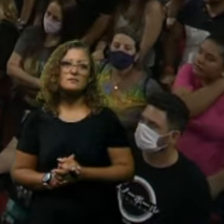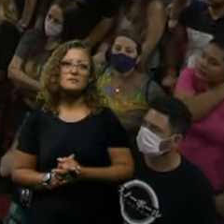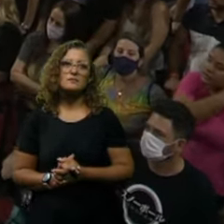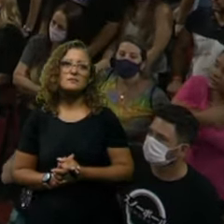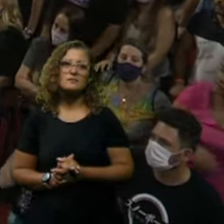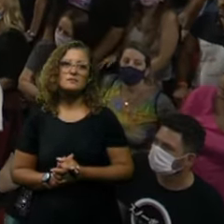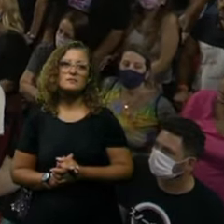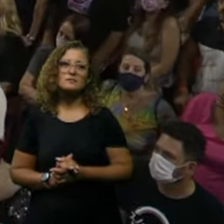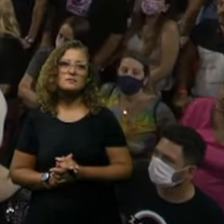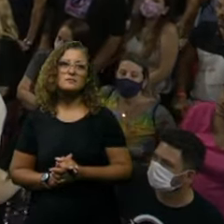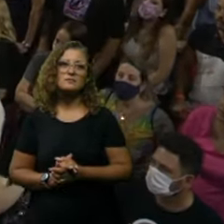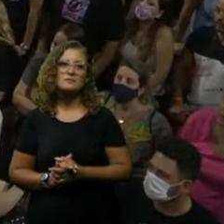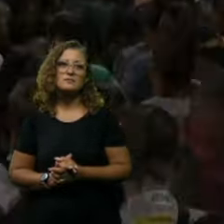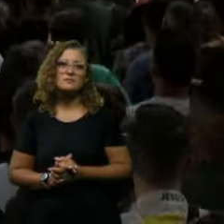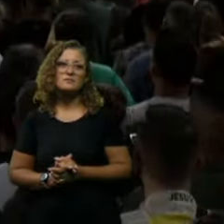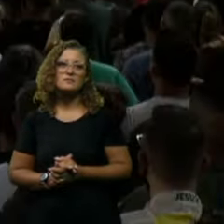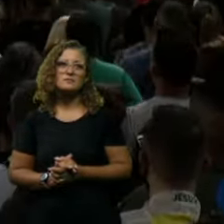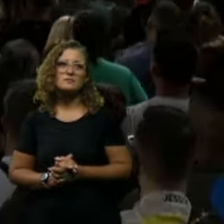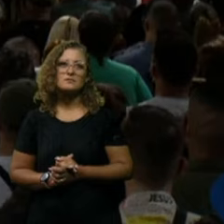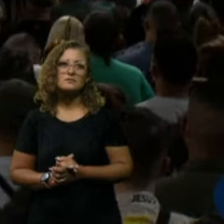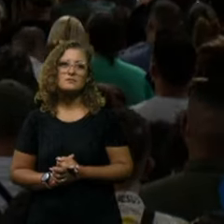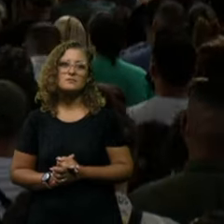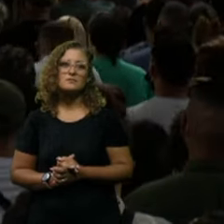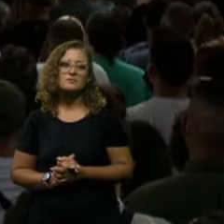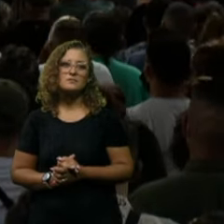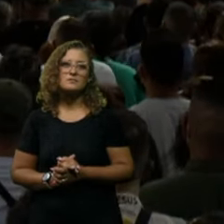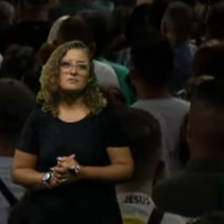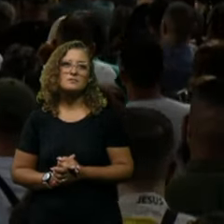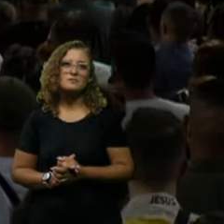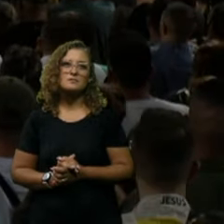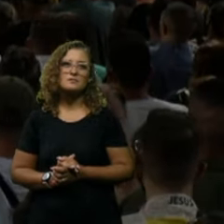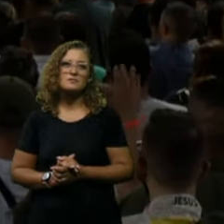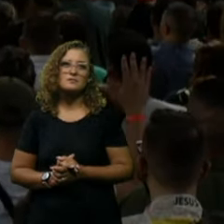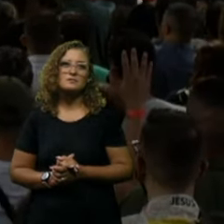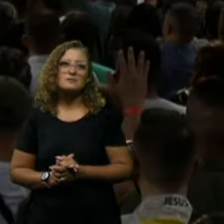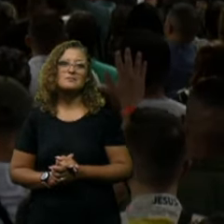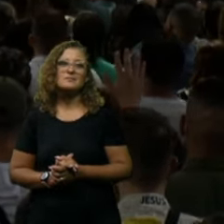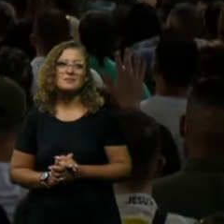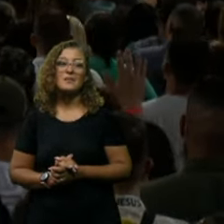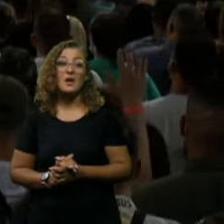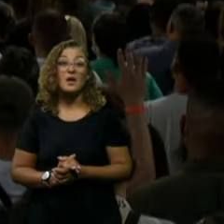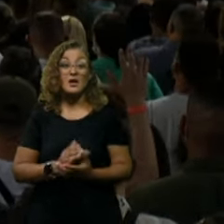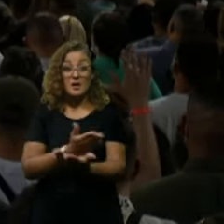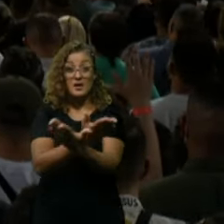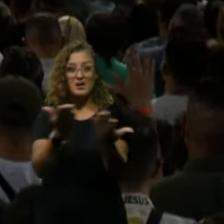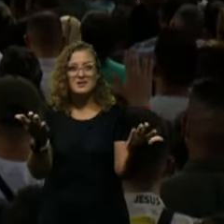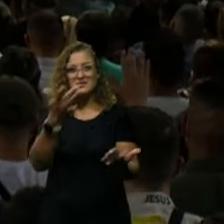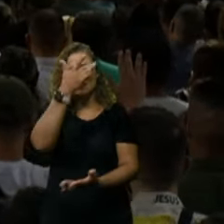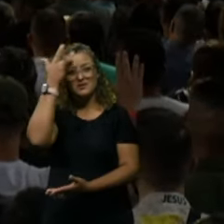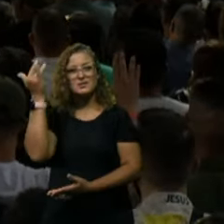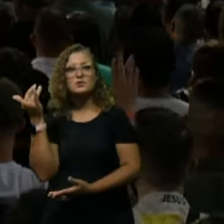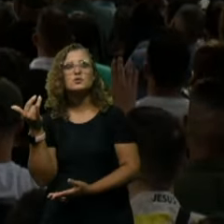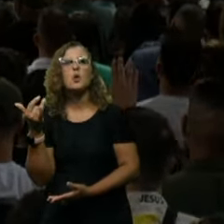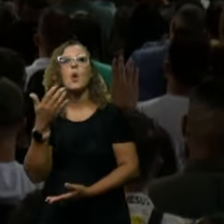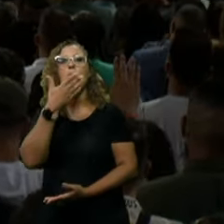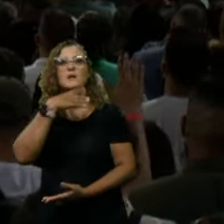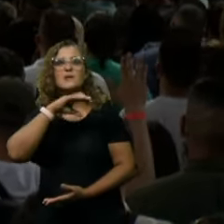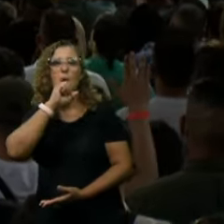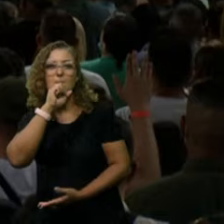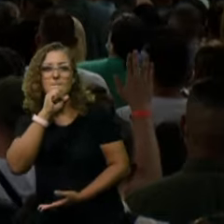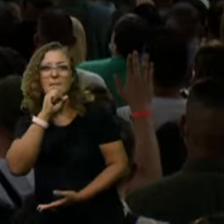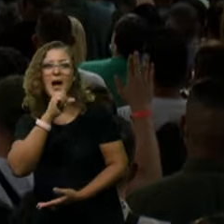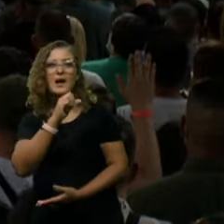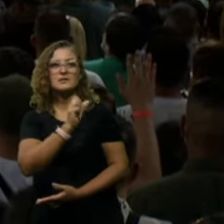e esse time aqui estão pais apostólicos nessa casa também amém e eles têm que doado para servir